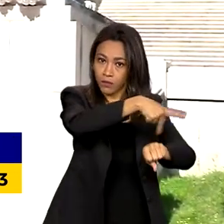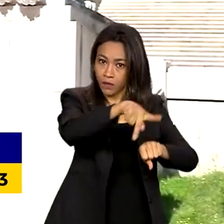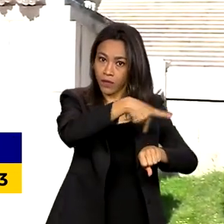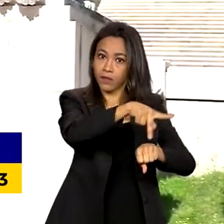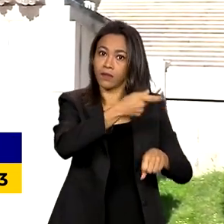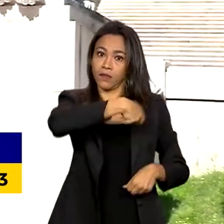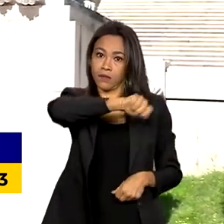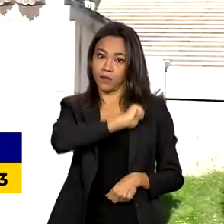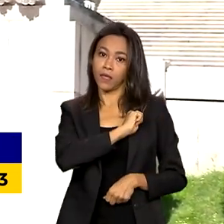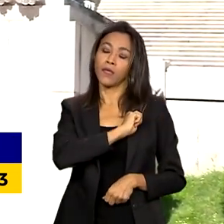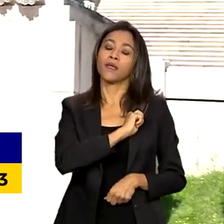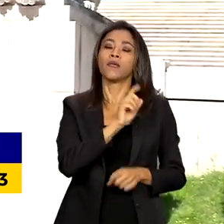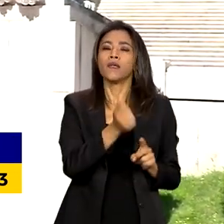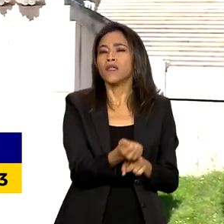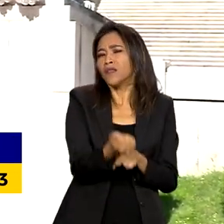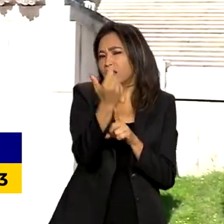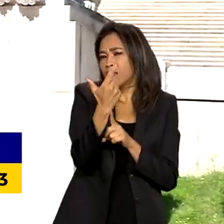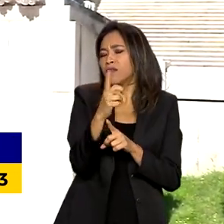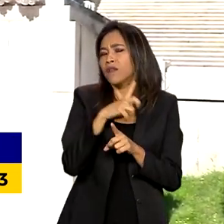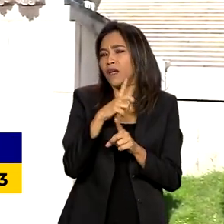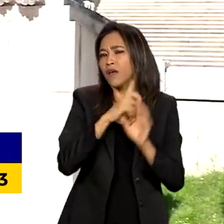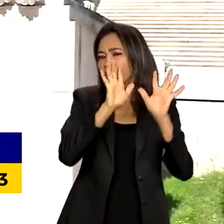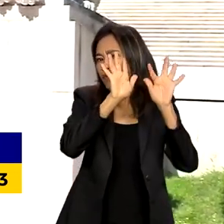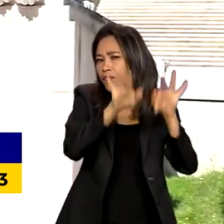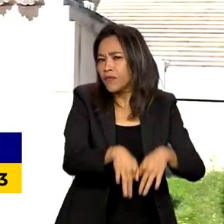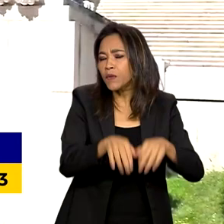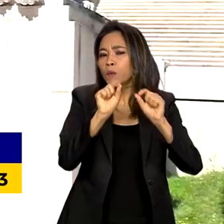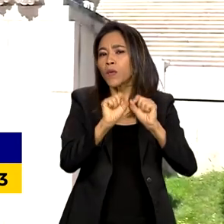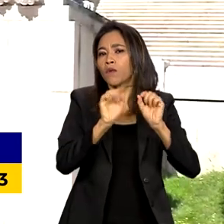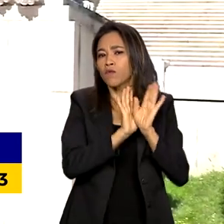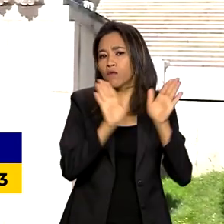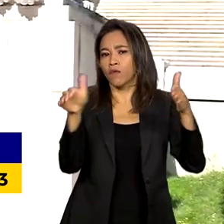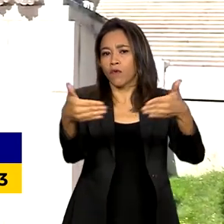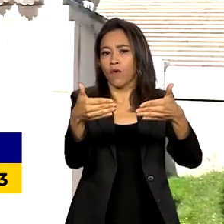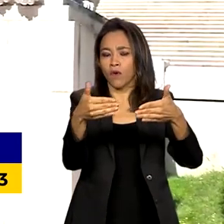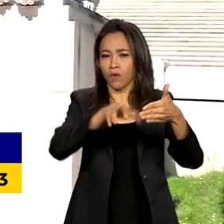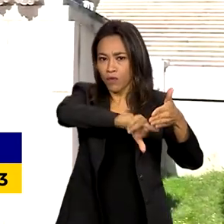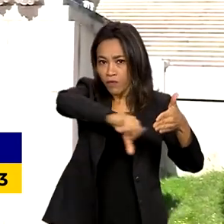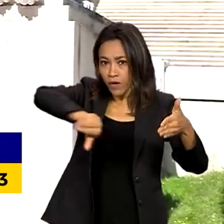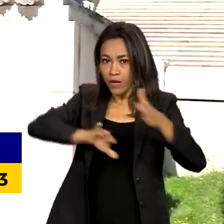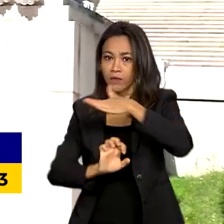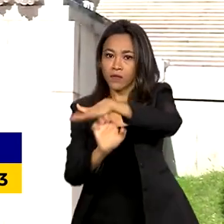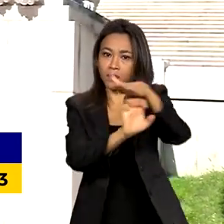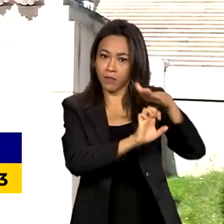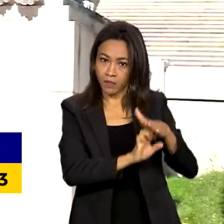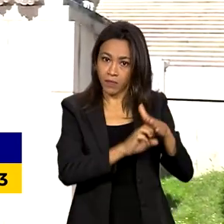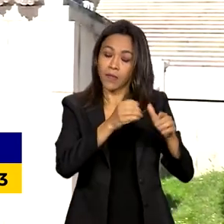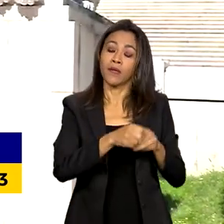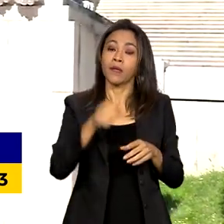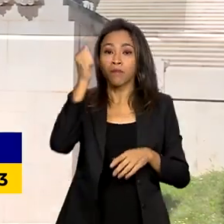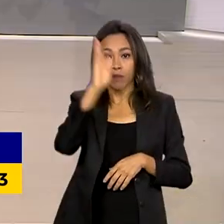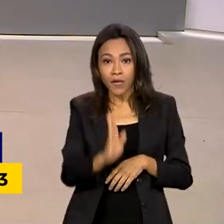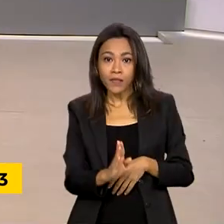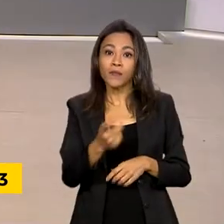deve participar aí de um encerramento de um fórum empresarial Brasil-Espanha. Volto com